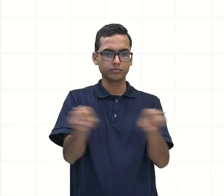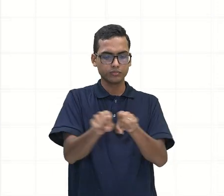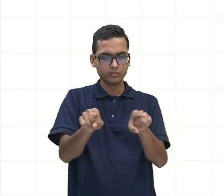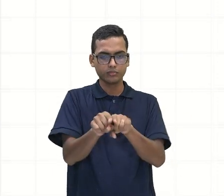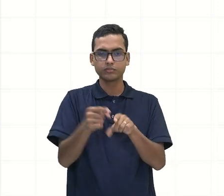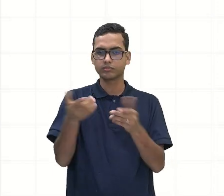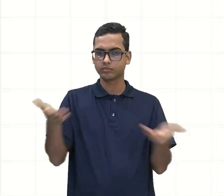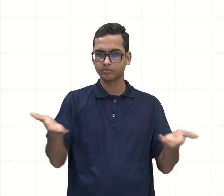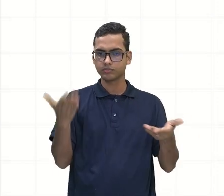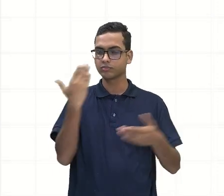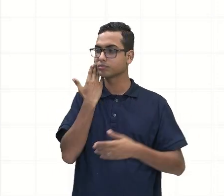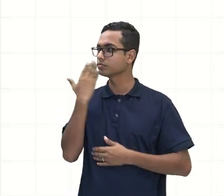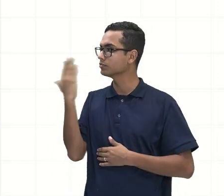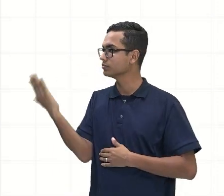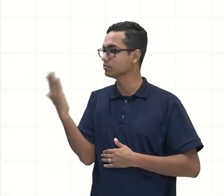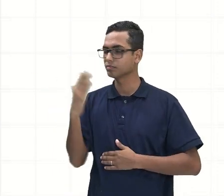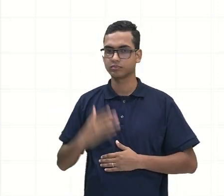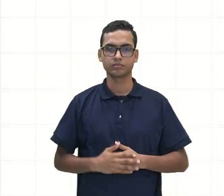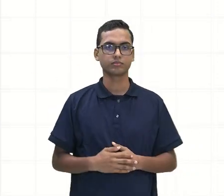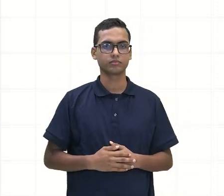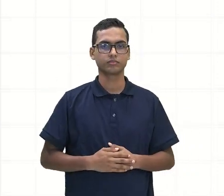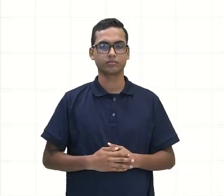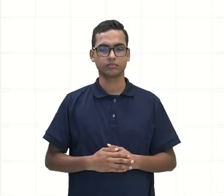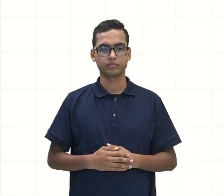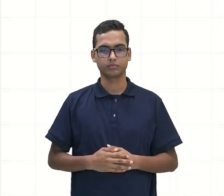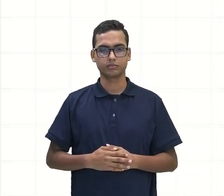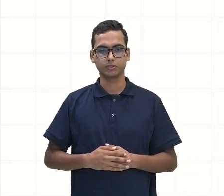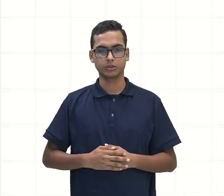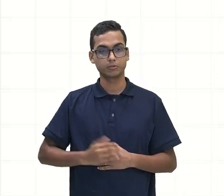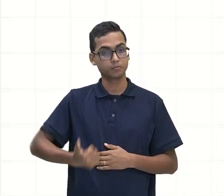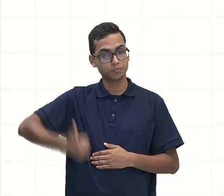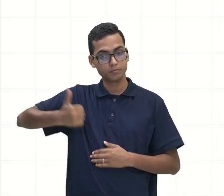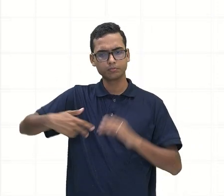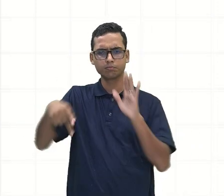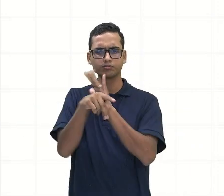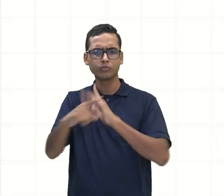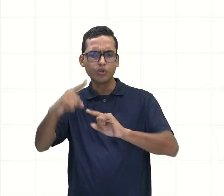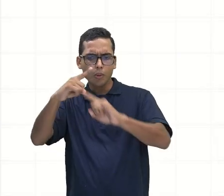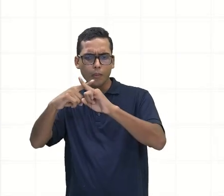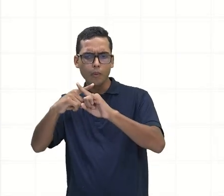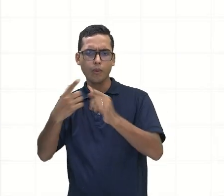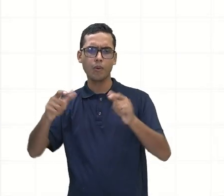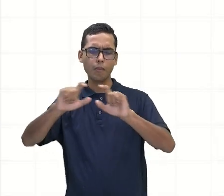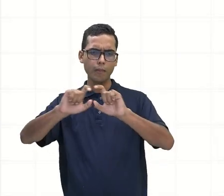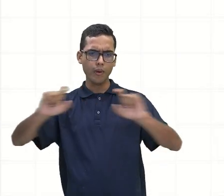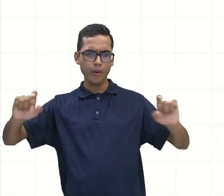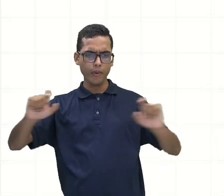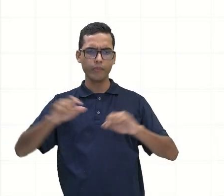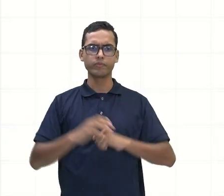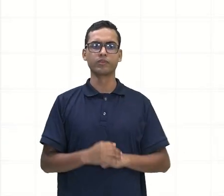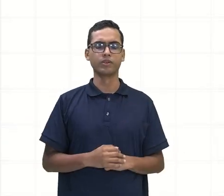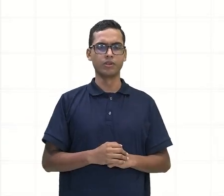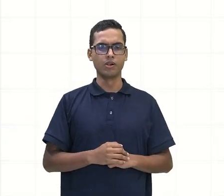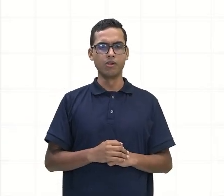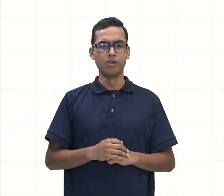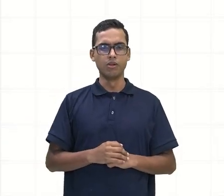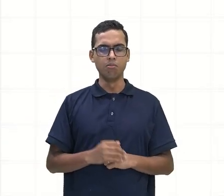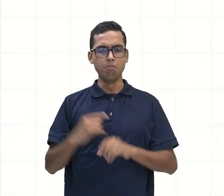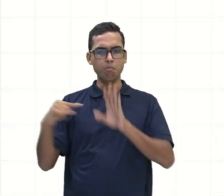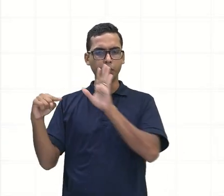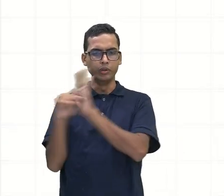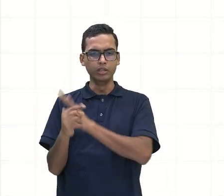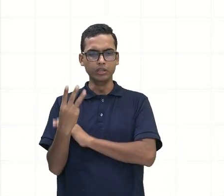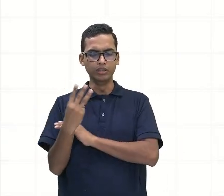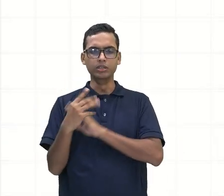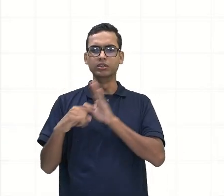ó, pela ordem das operações, primeiro fazer a multiplicação de menos 3 por menos 3. Então,